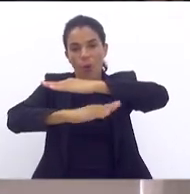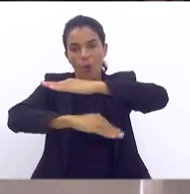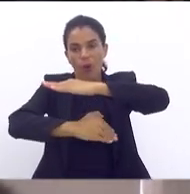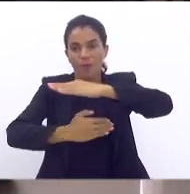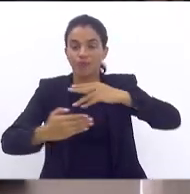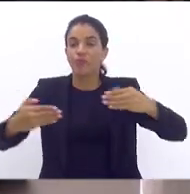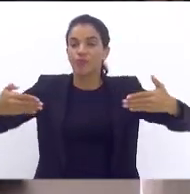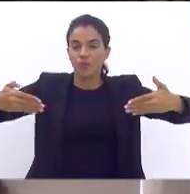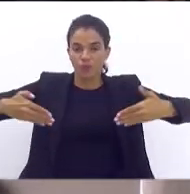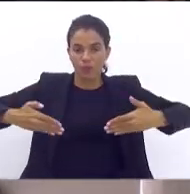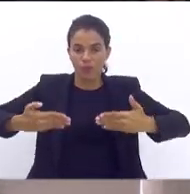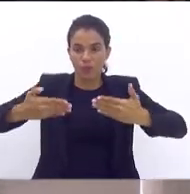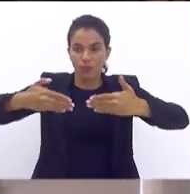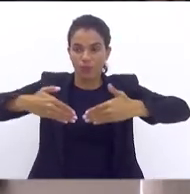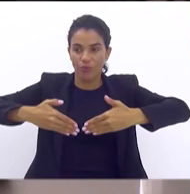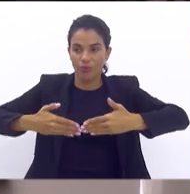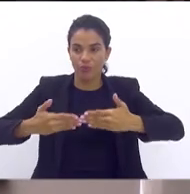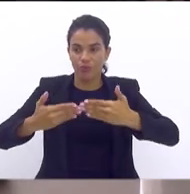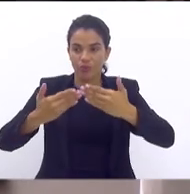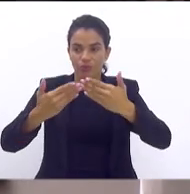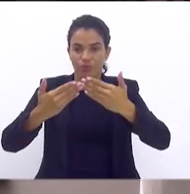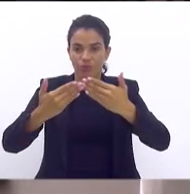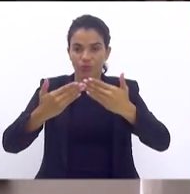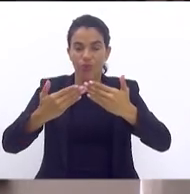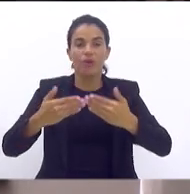Duas embarcações elas se chocam.